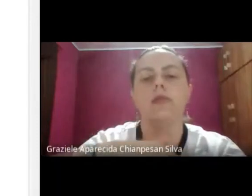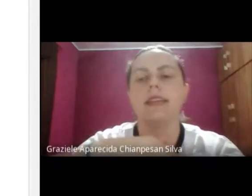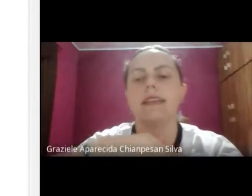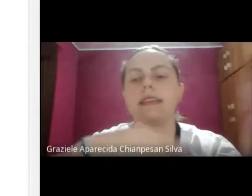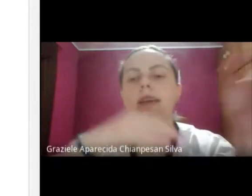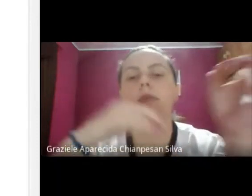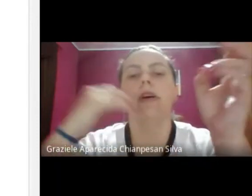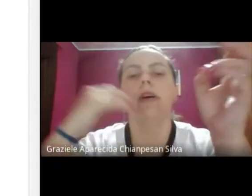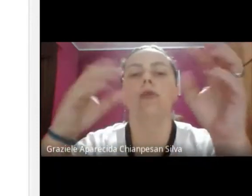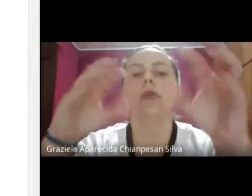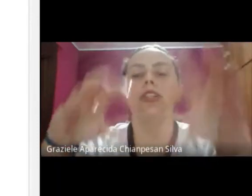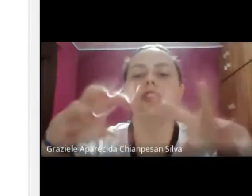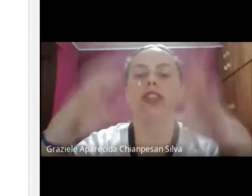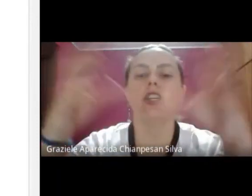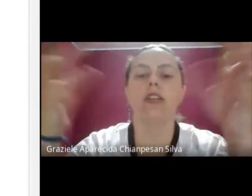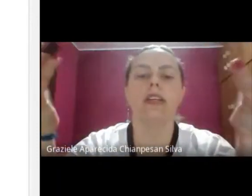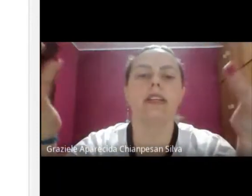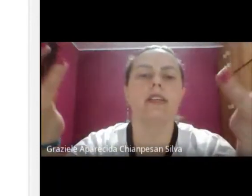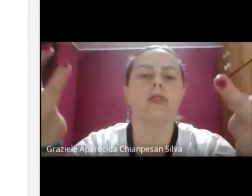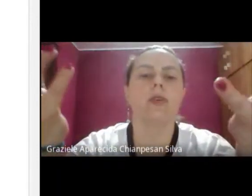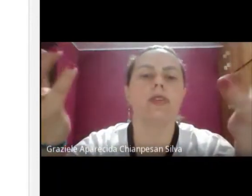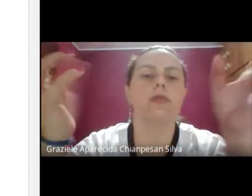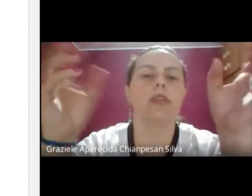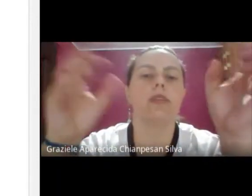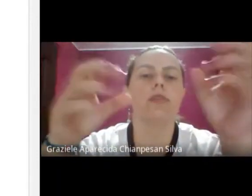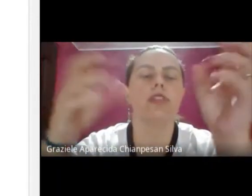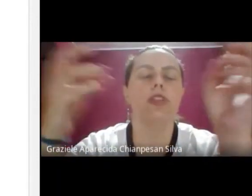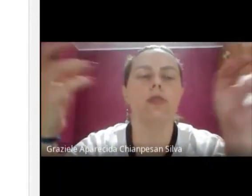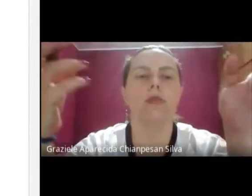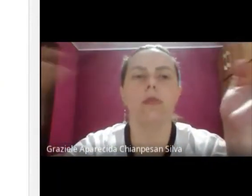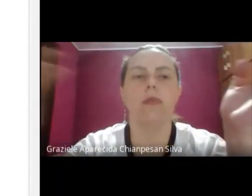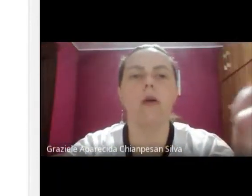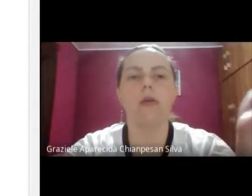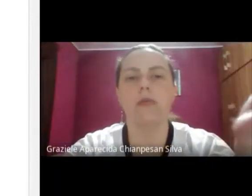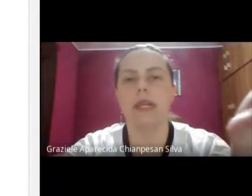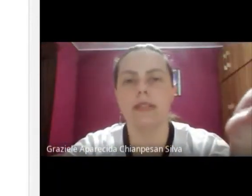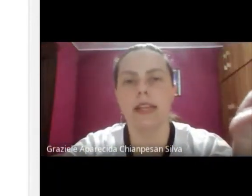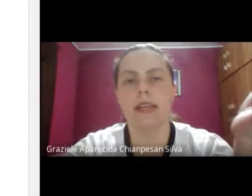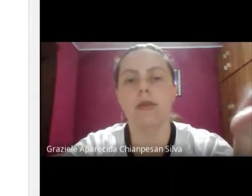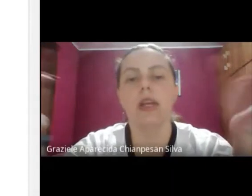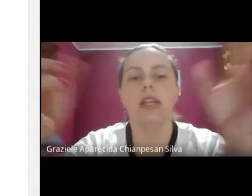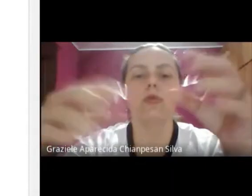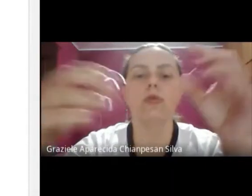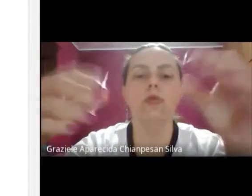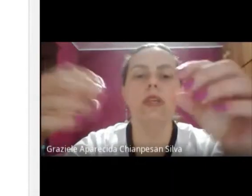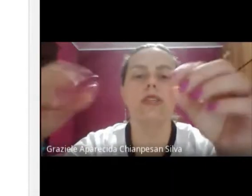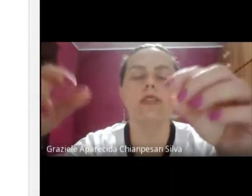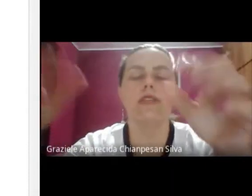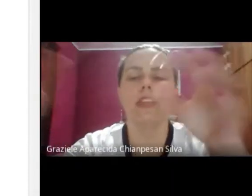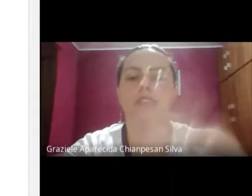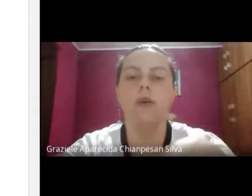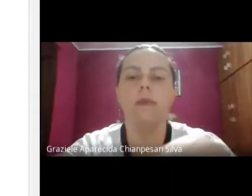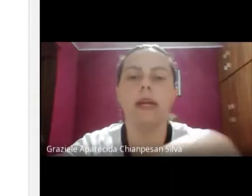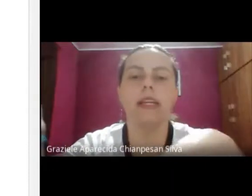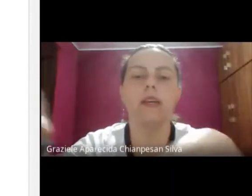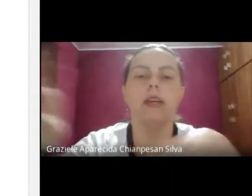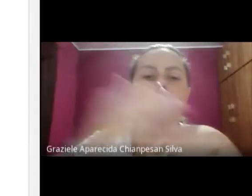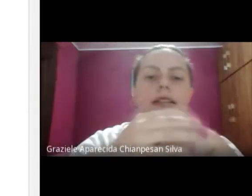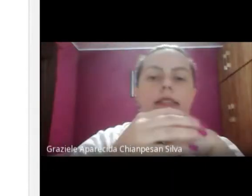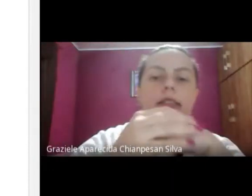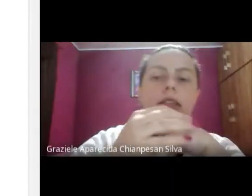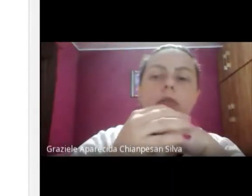da colonização, o estilo arquitetônico ser o estilo do barroco brasileiro. Então, tudo isso influenciou para